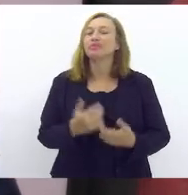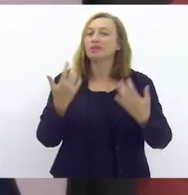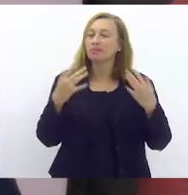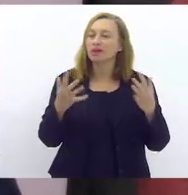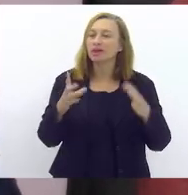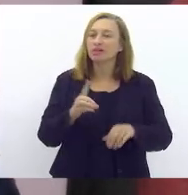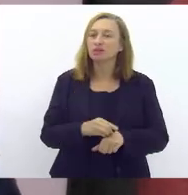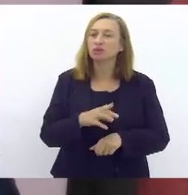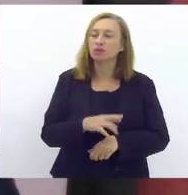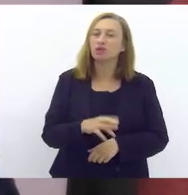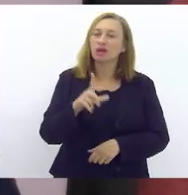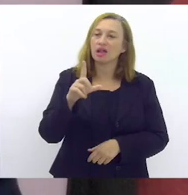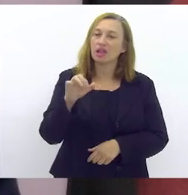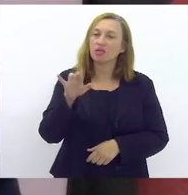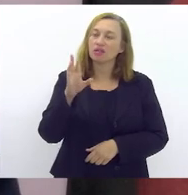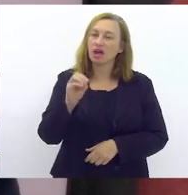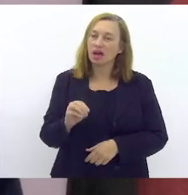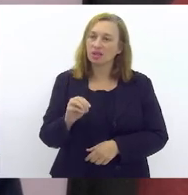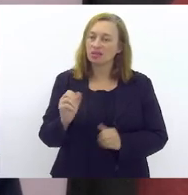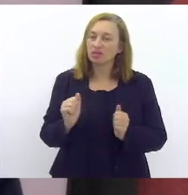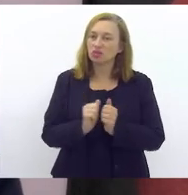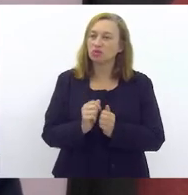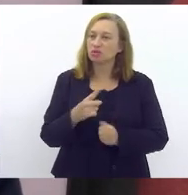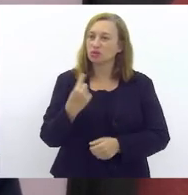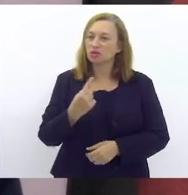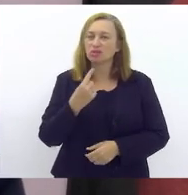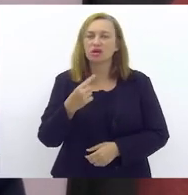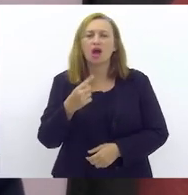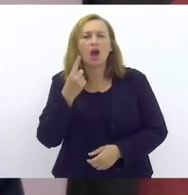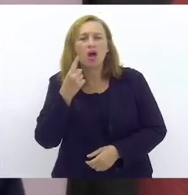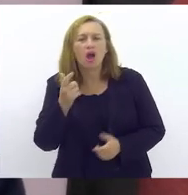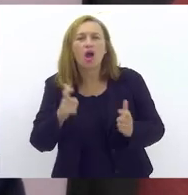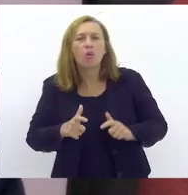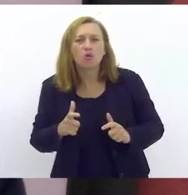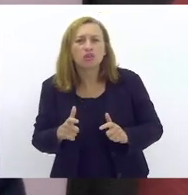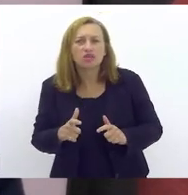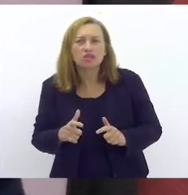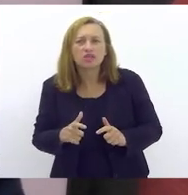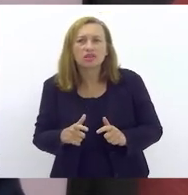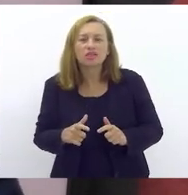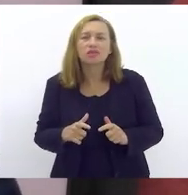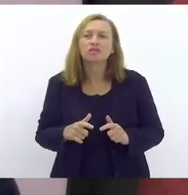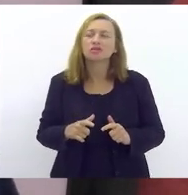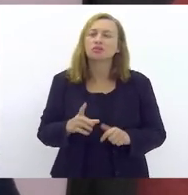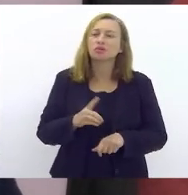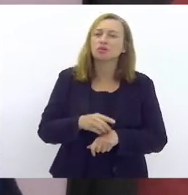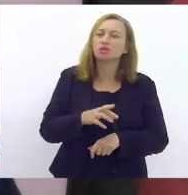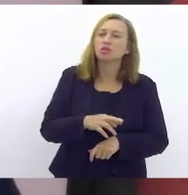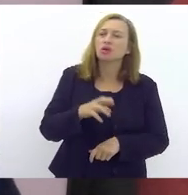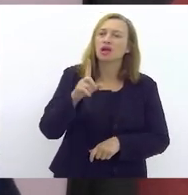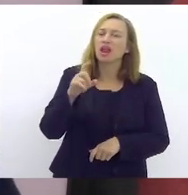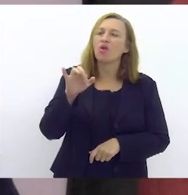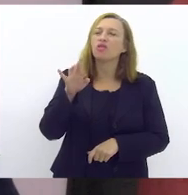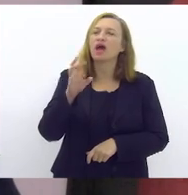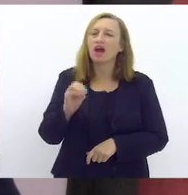o doutor Leonardo, que está aí conosco também. Cadê o doutor Leonardo? Cumprimentá-lo. Doutor Leonardo